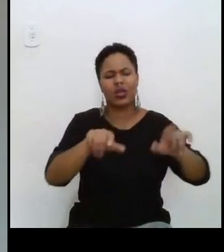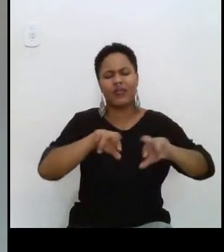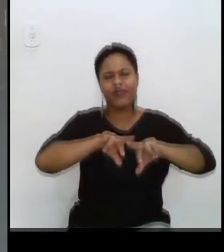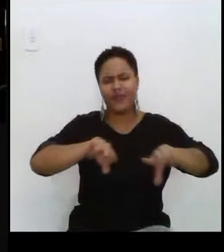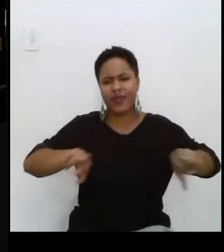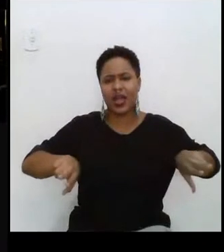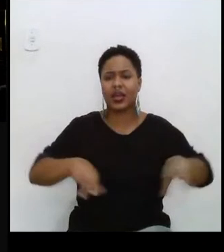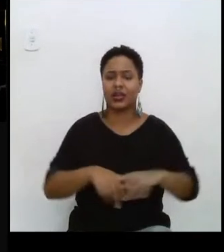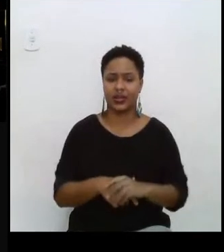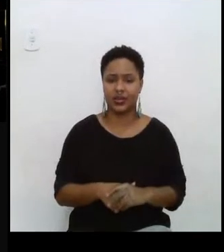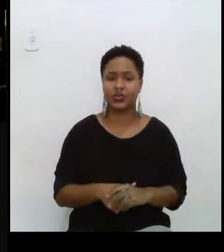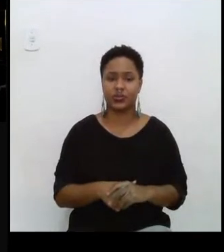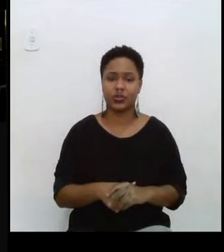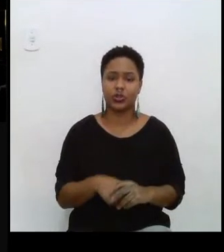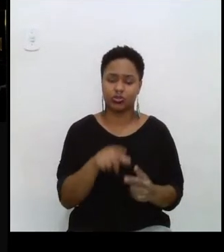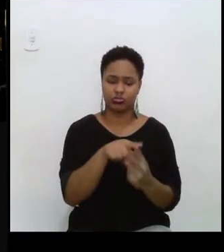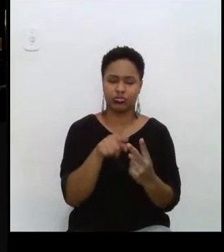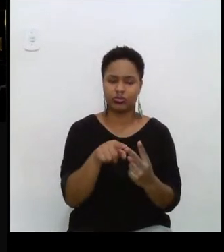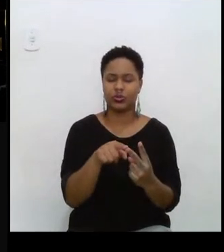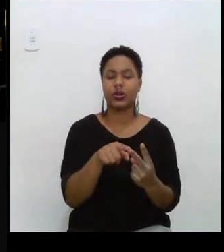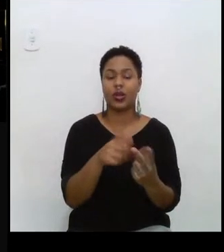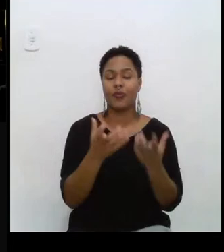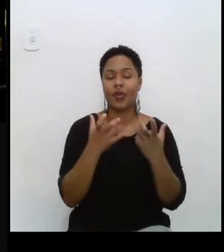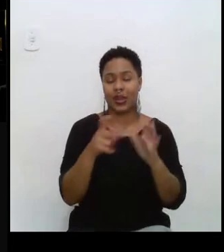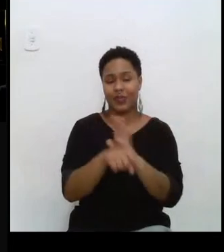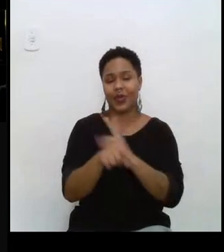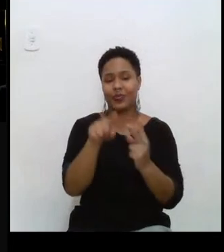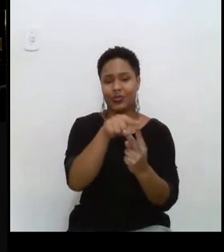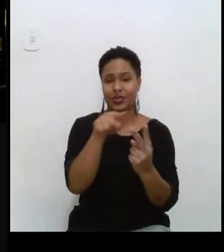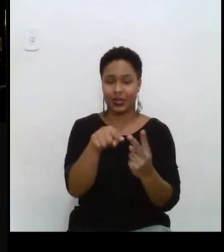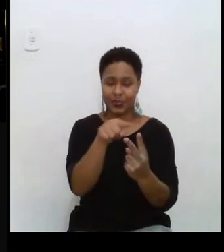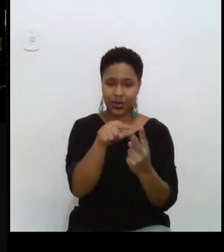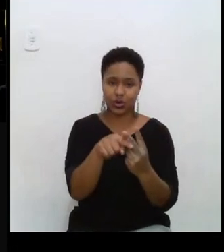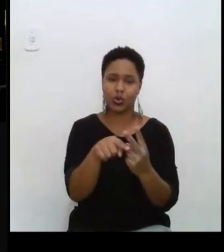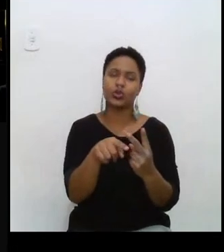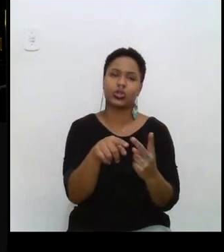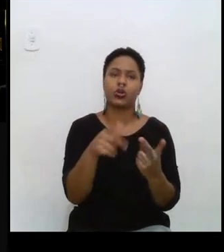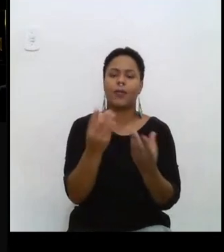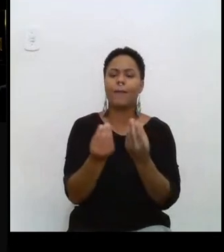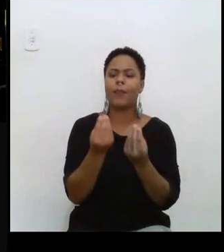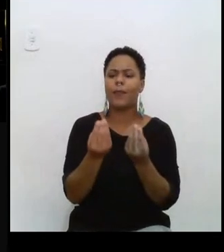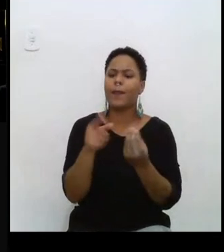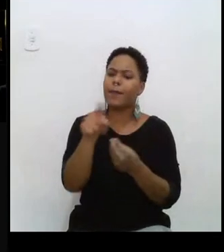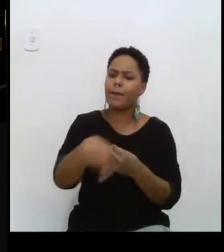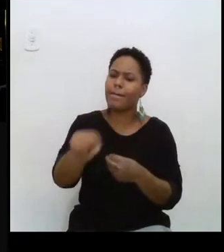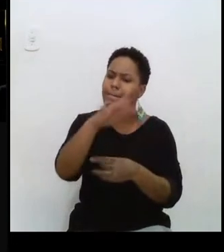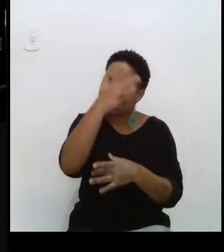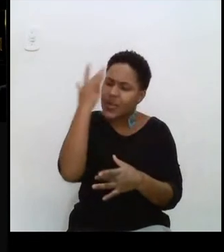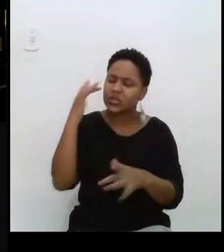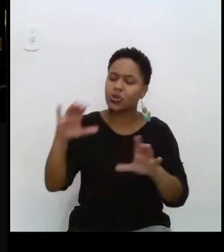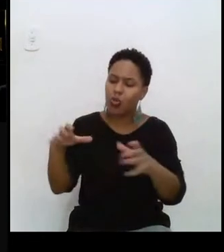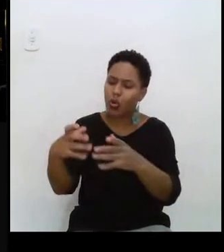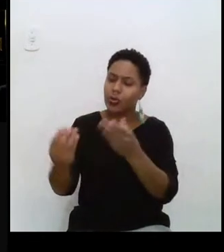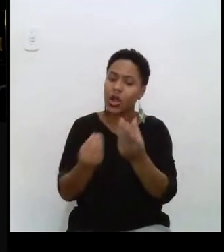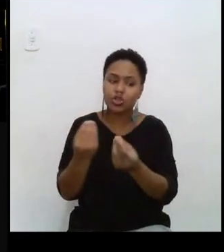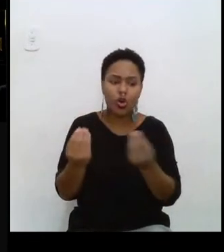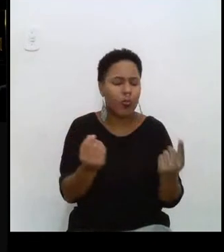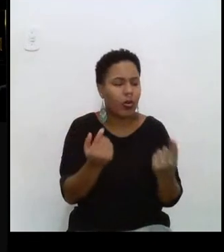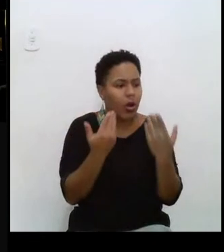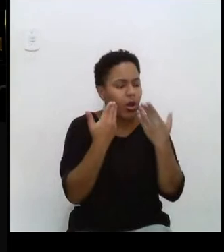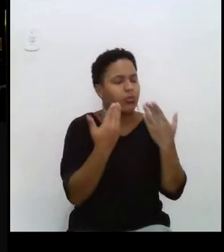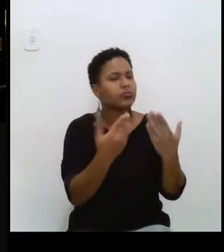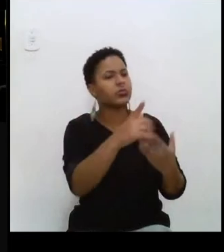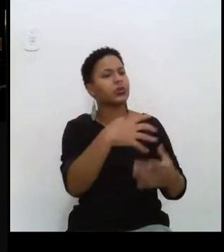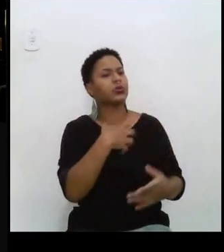mais sobre essa recepção com que as pessoas a comunidade ligou os trabalhos em Oi